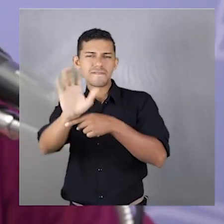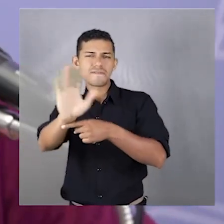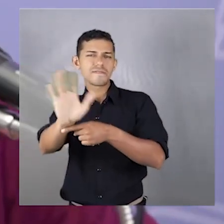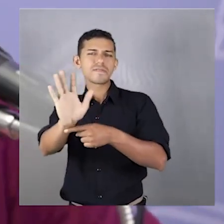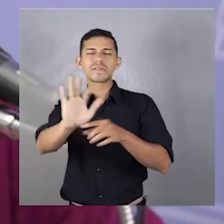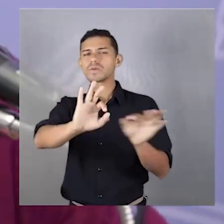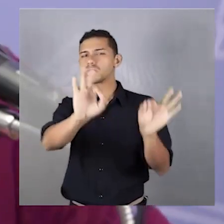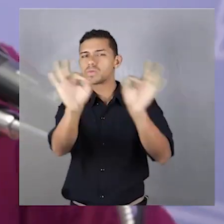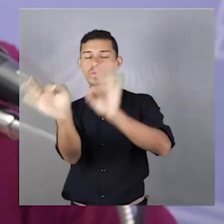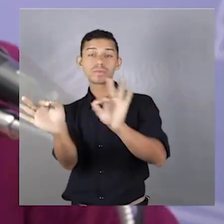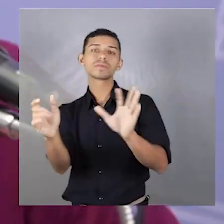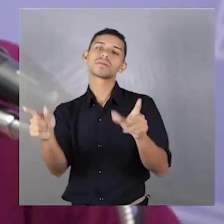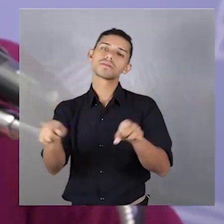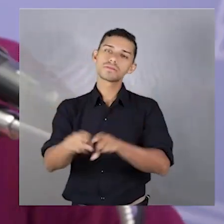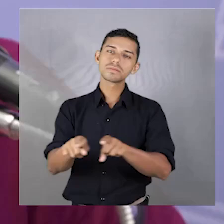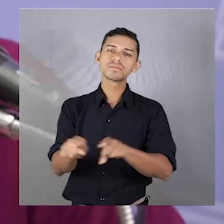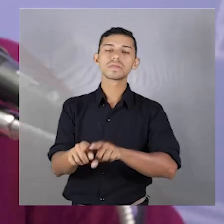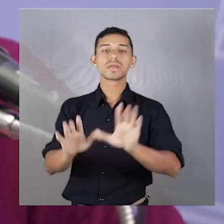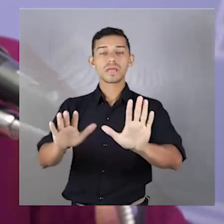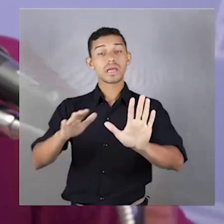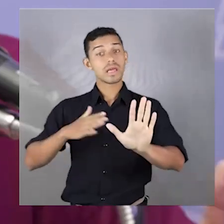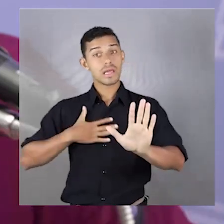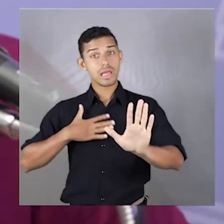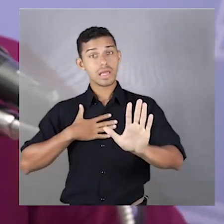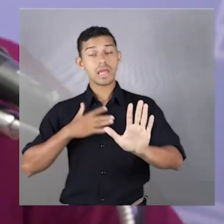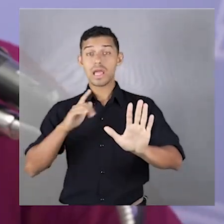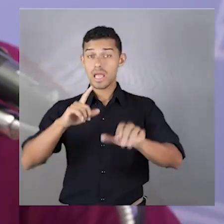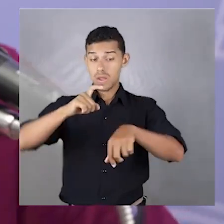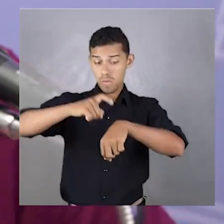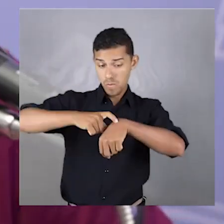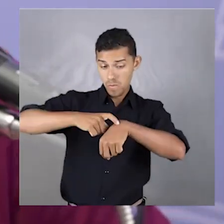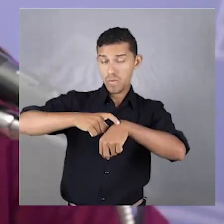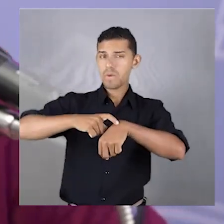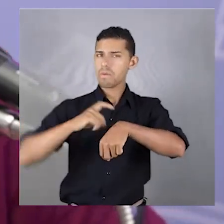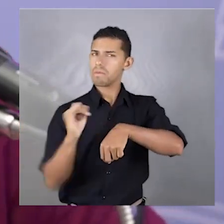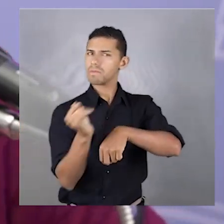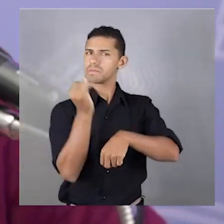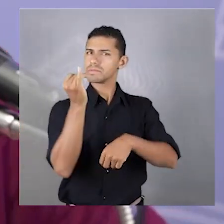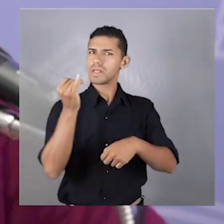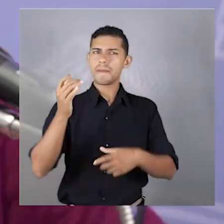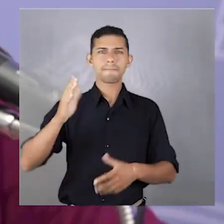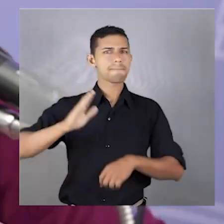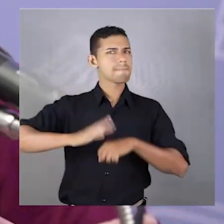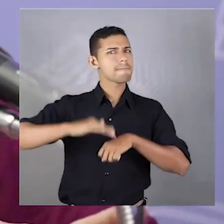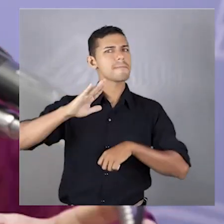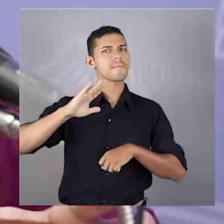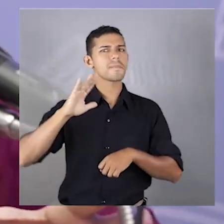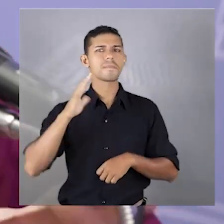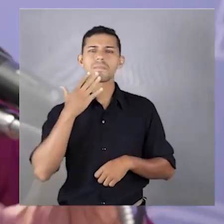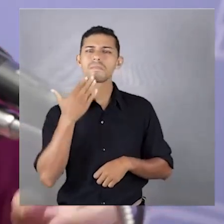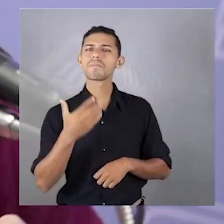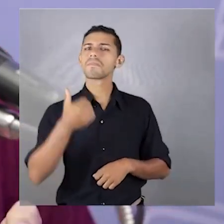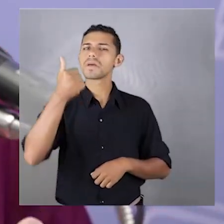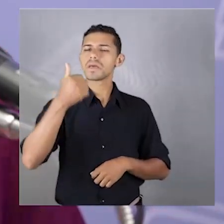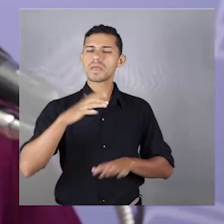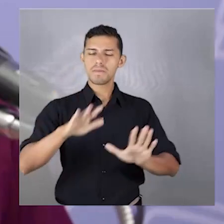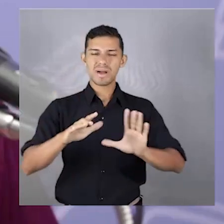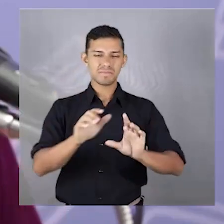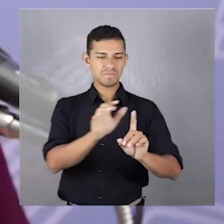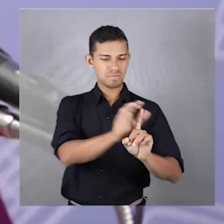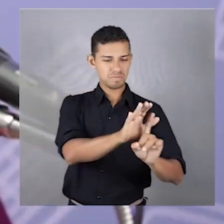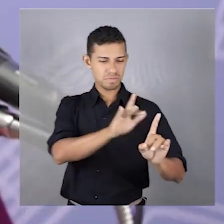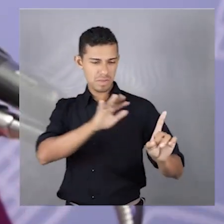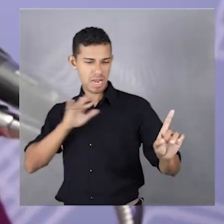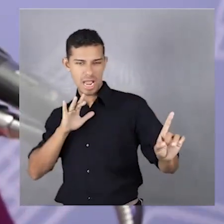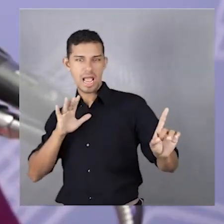tranquilos, né? Mas logicamente sem fazer com que esse momento se torne algo que o torne isolado,